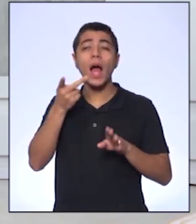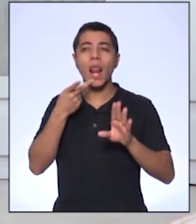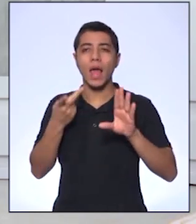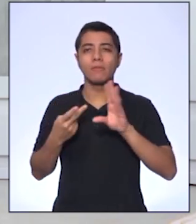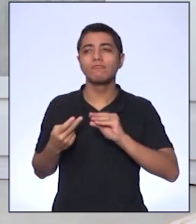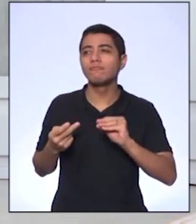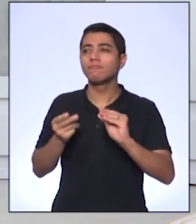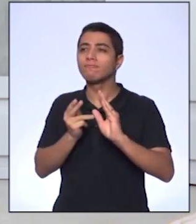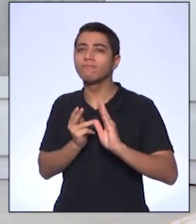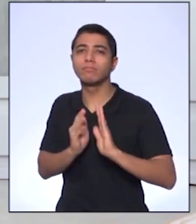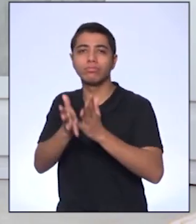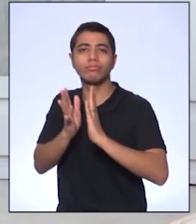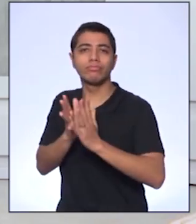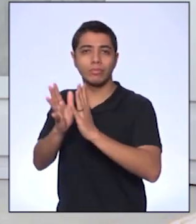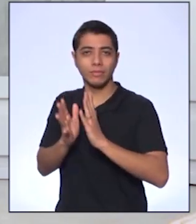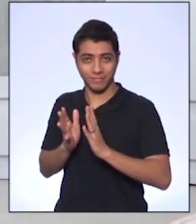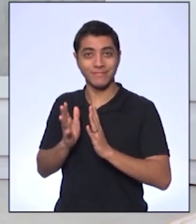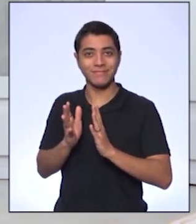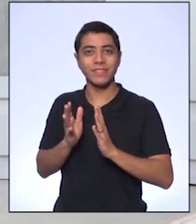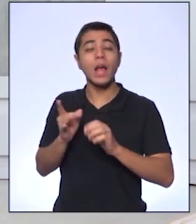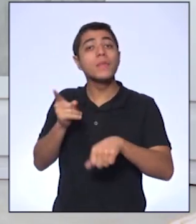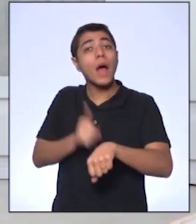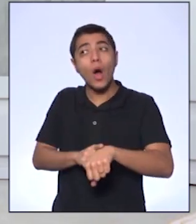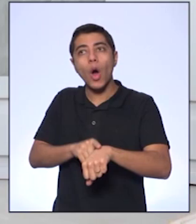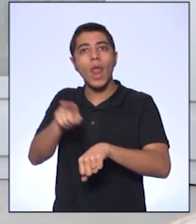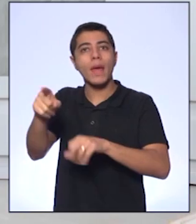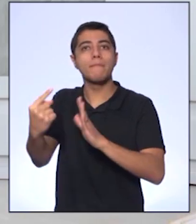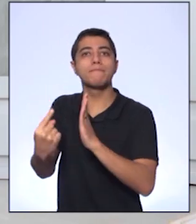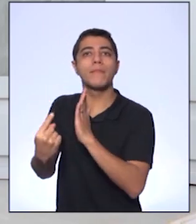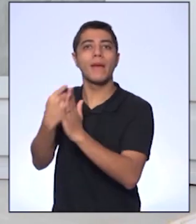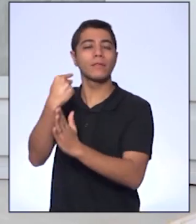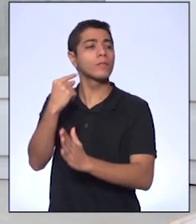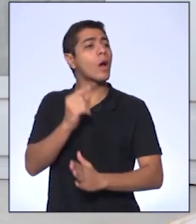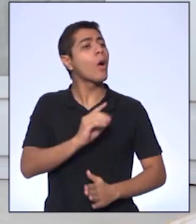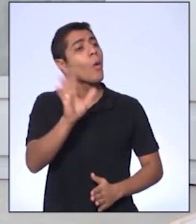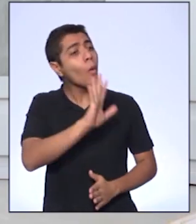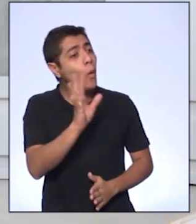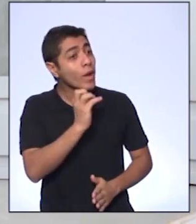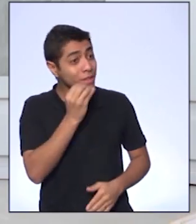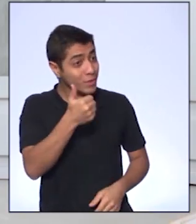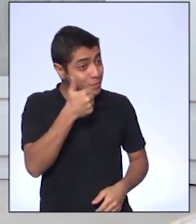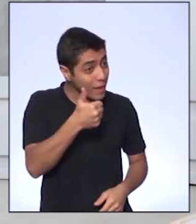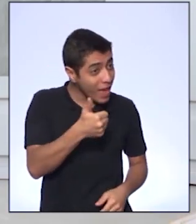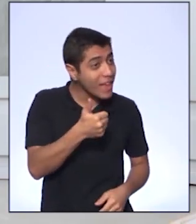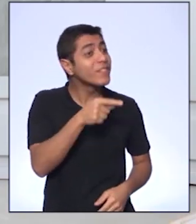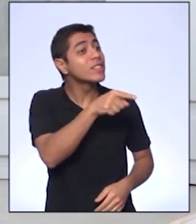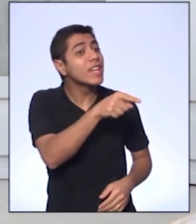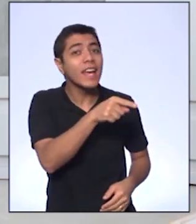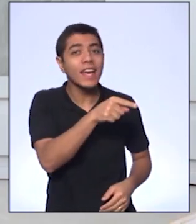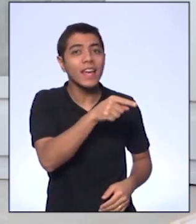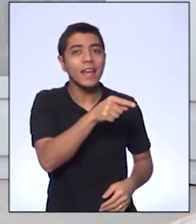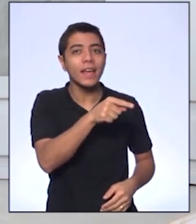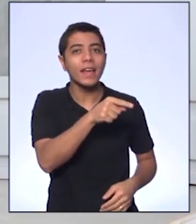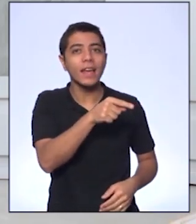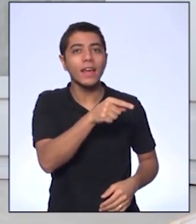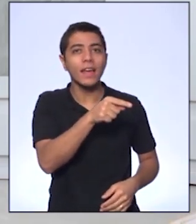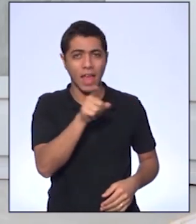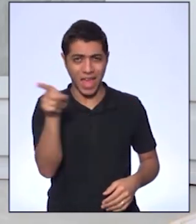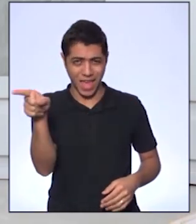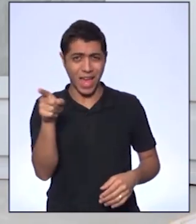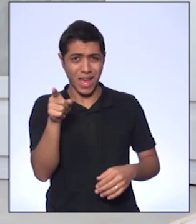nenhum momento que a pessoa te perguntou, oi, tudo bem? E você? Ela espera que você seja verdadeiro e diga que você está passando